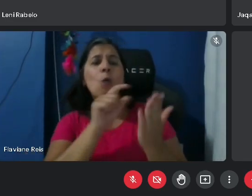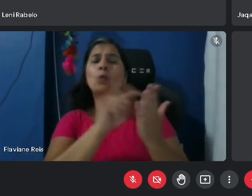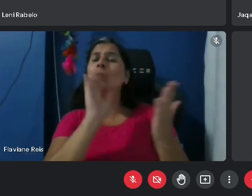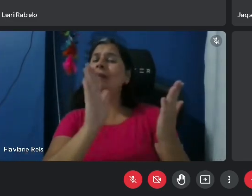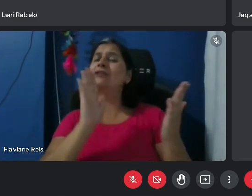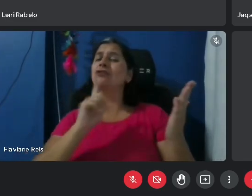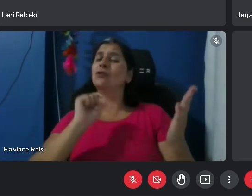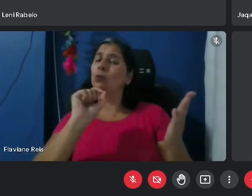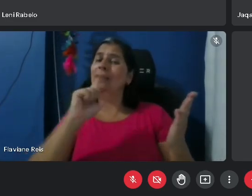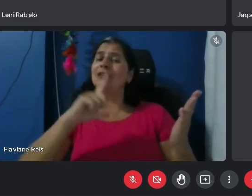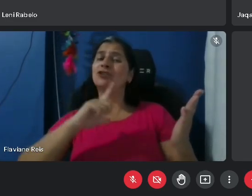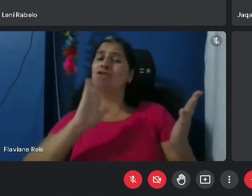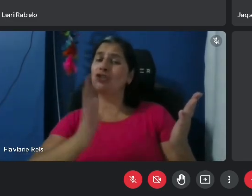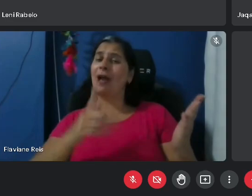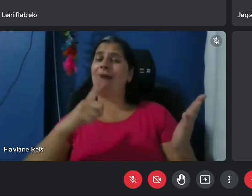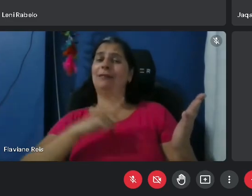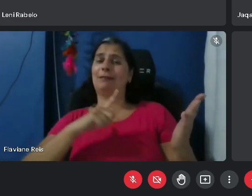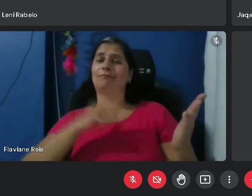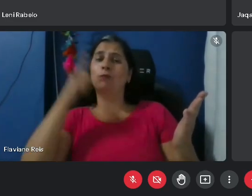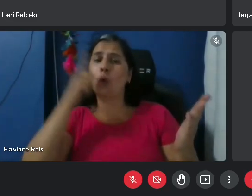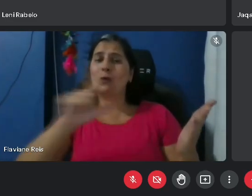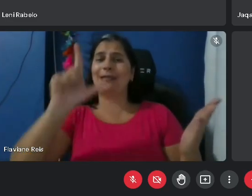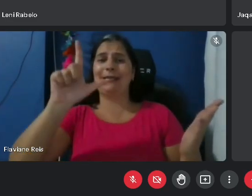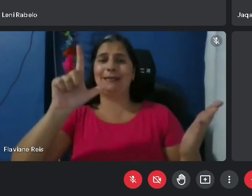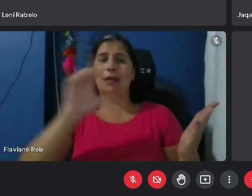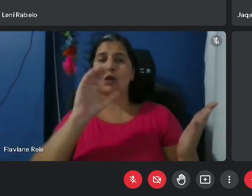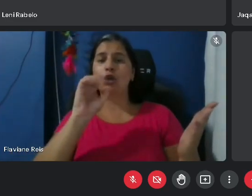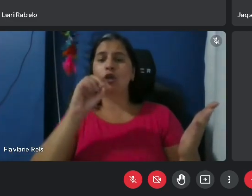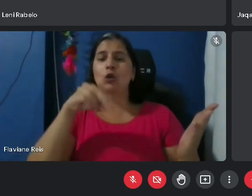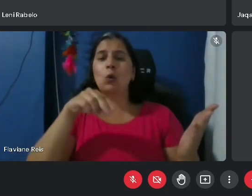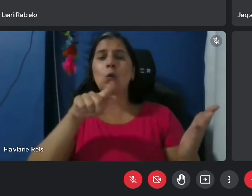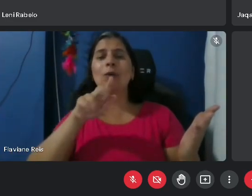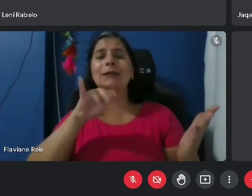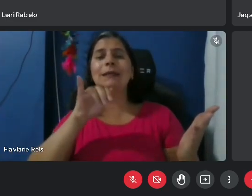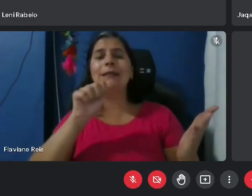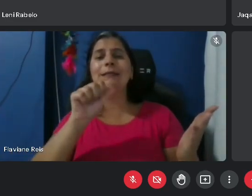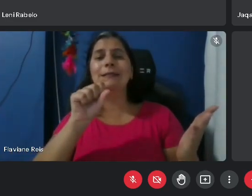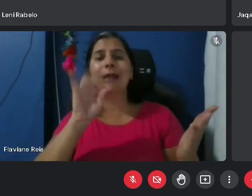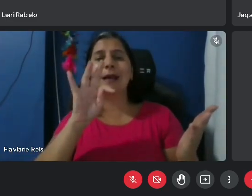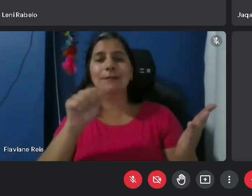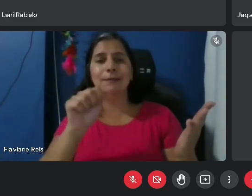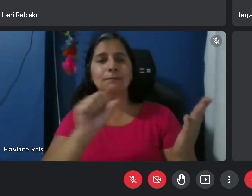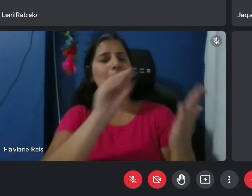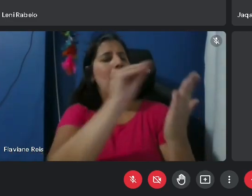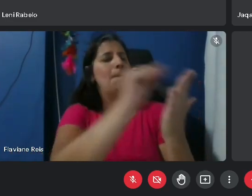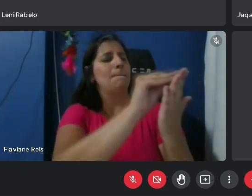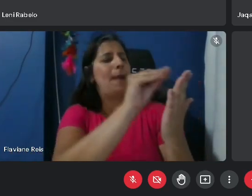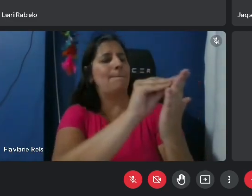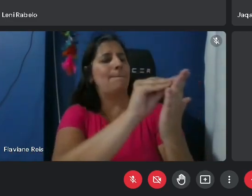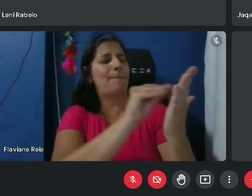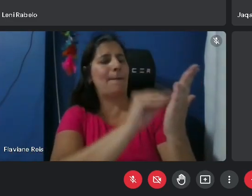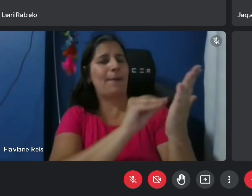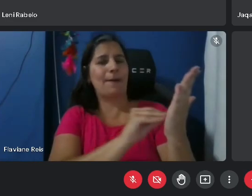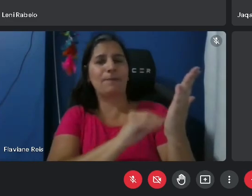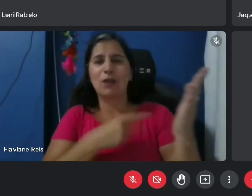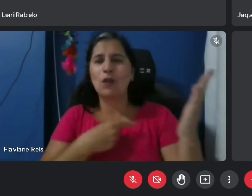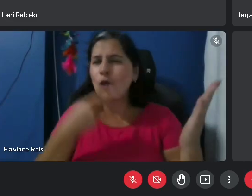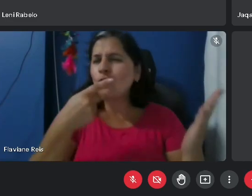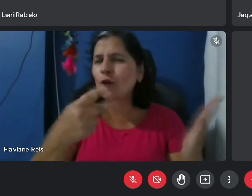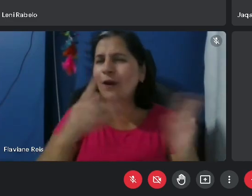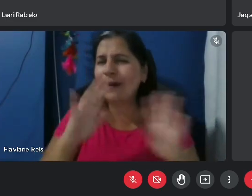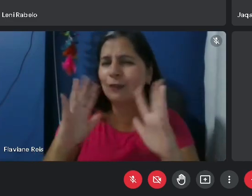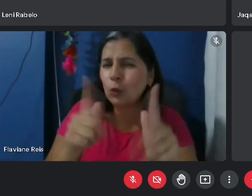Então, precisa fazer essas pontuações, precisa fazer essas anotações, né, do que já conseguiu, das conquistas,